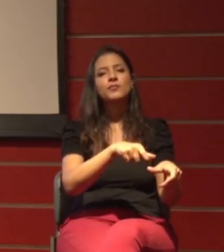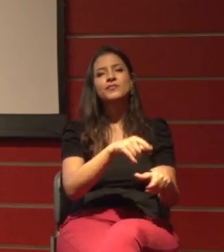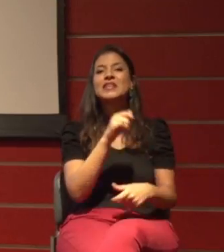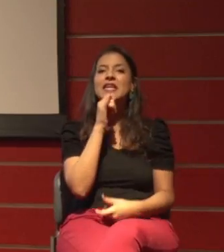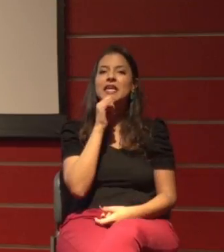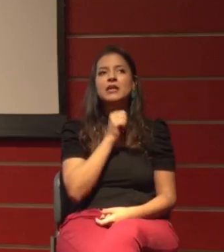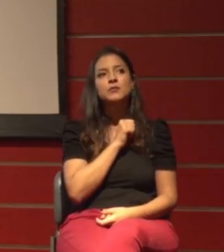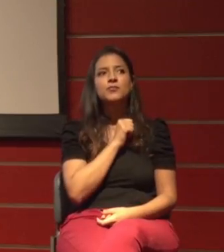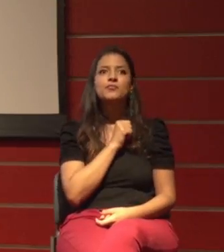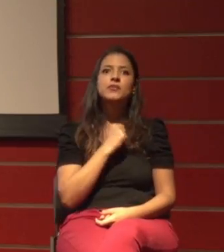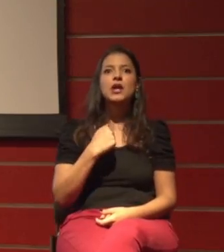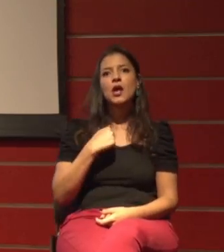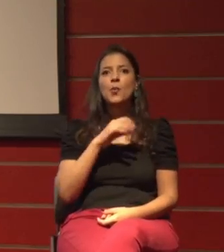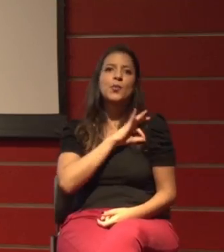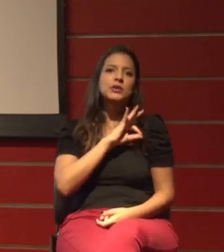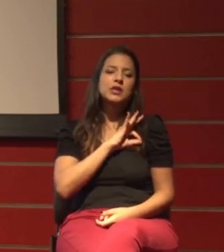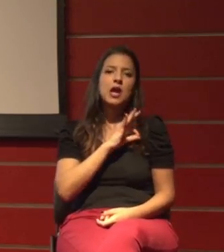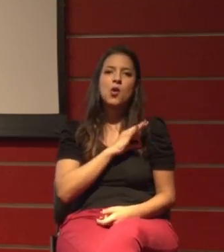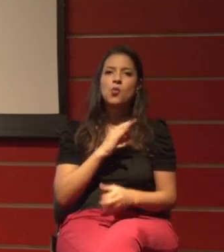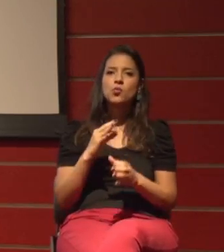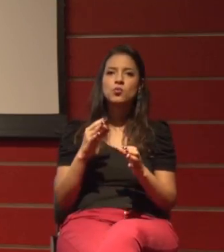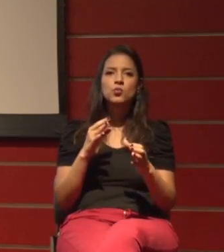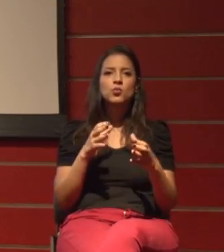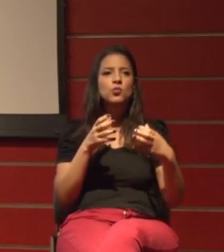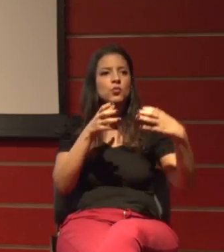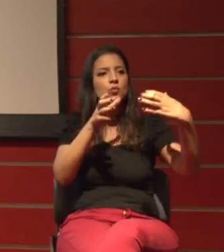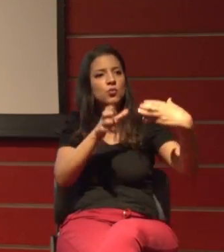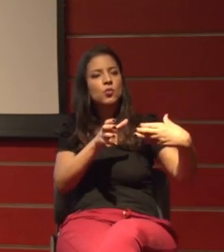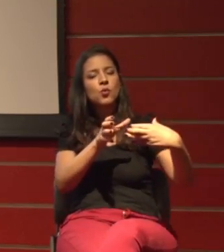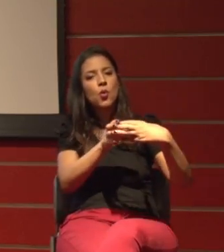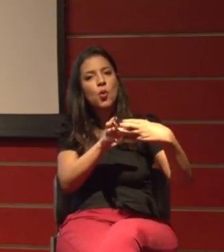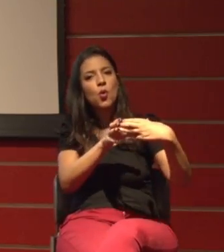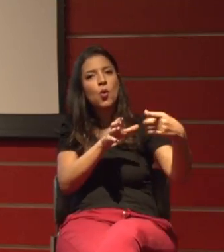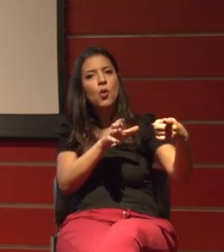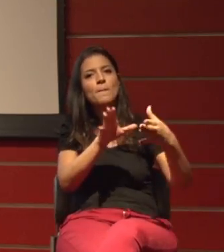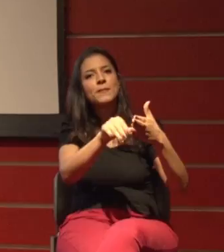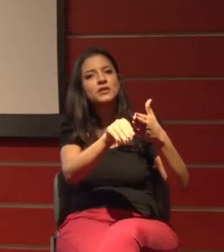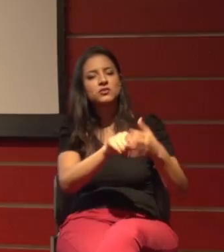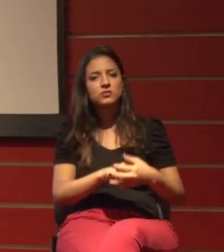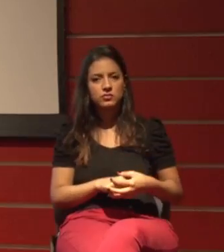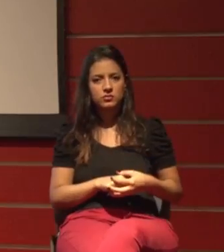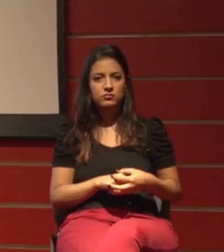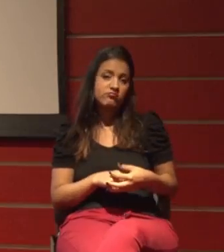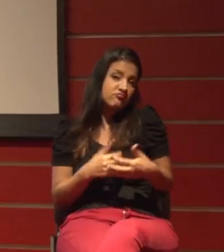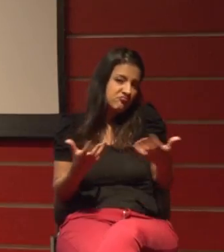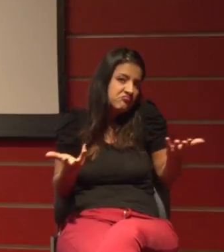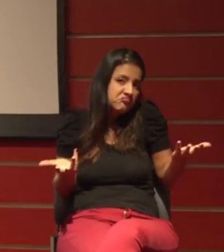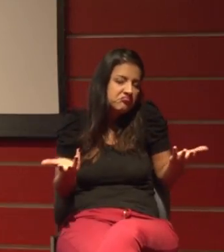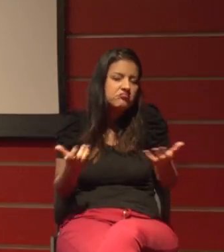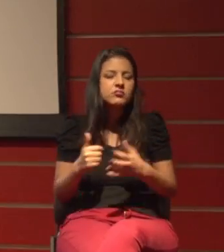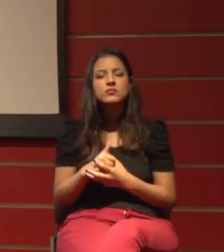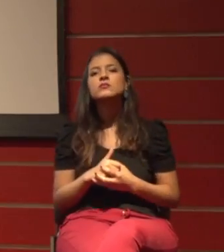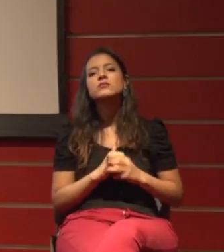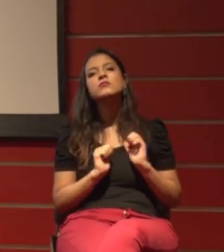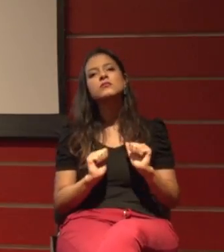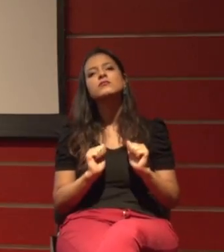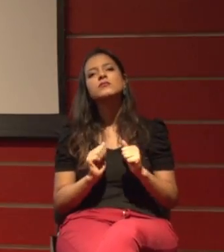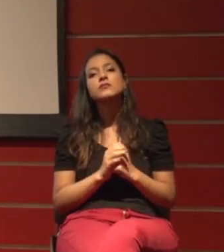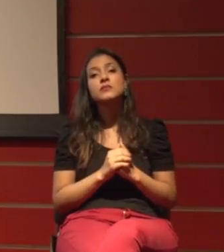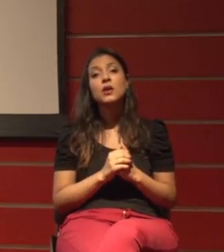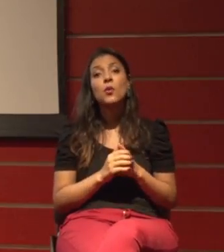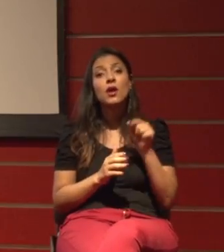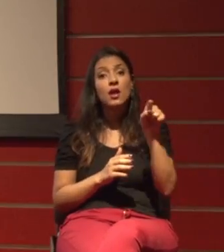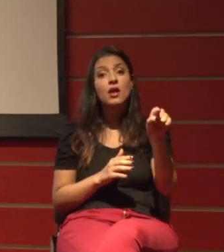verso gangs um investigador versus sequestradores então ou seja o o o o